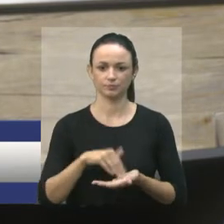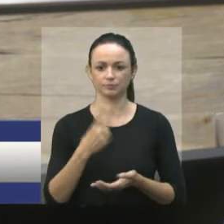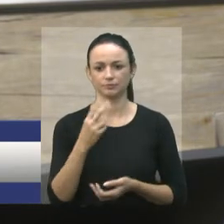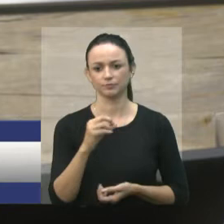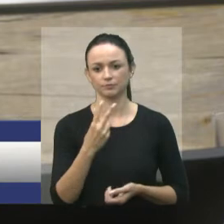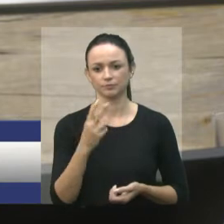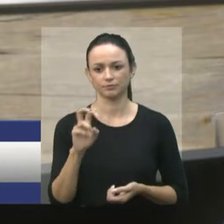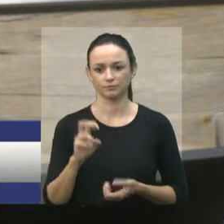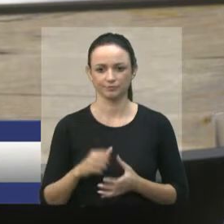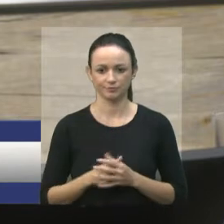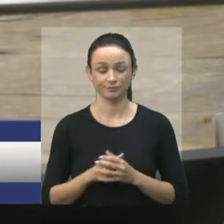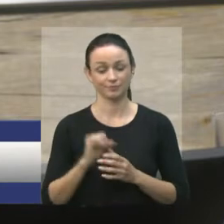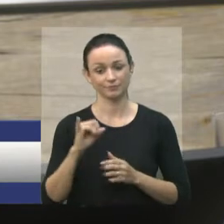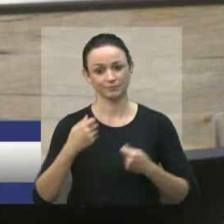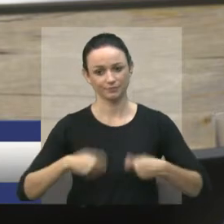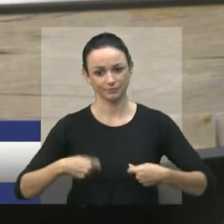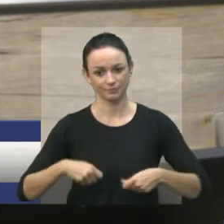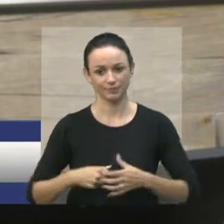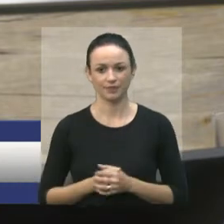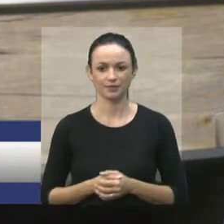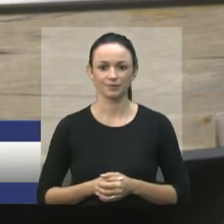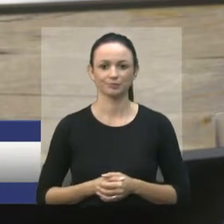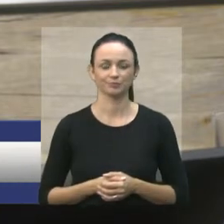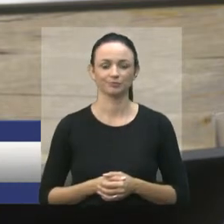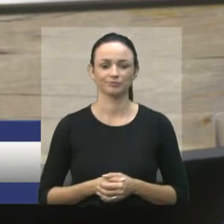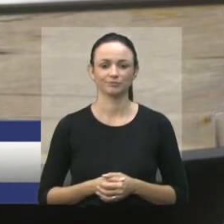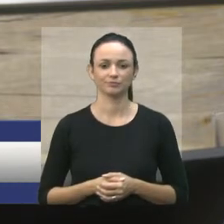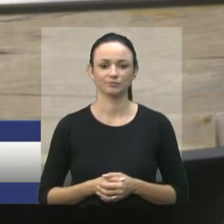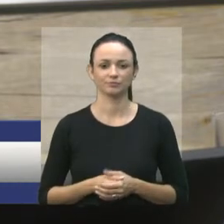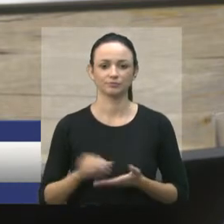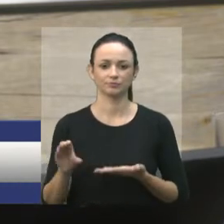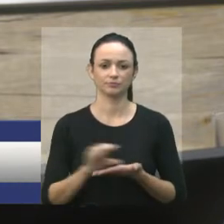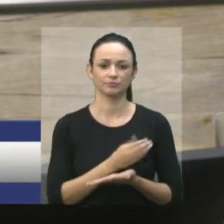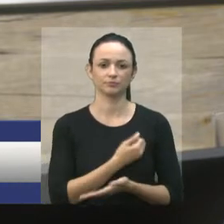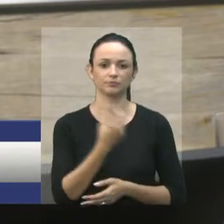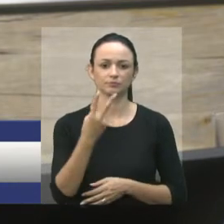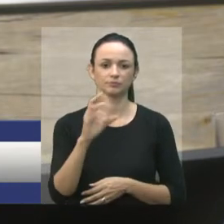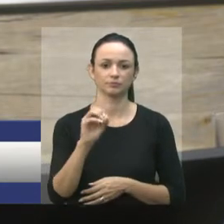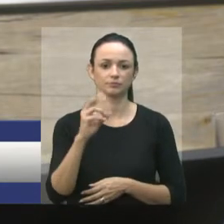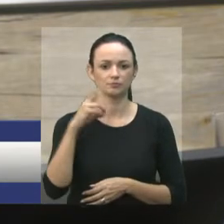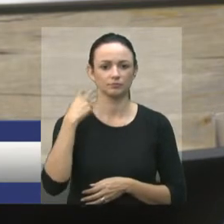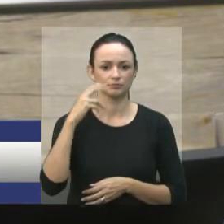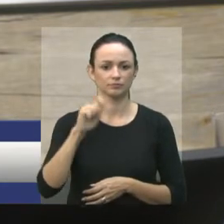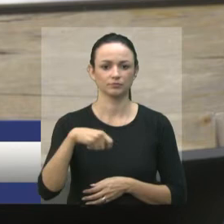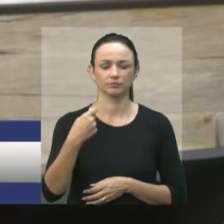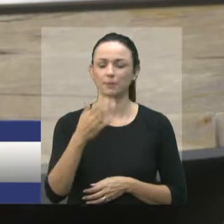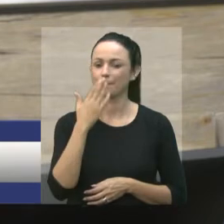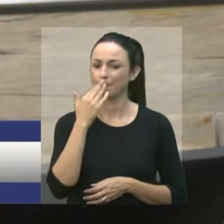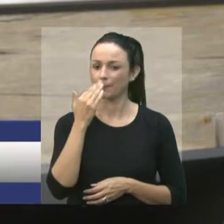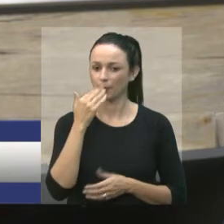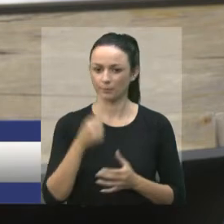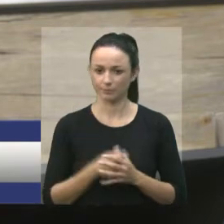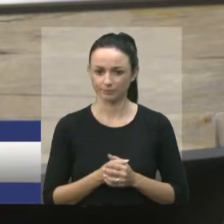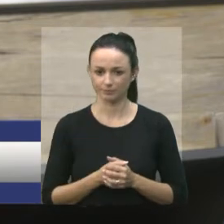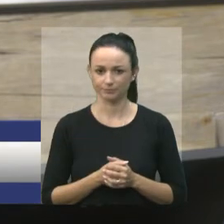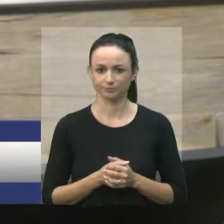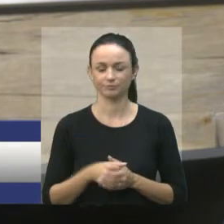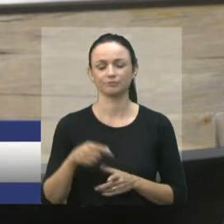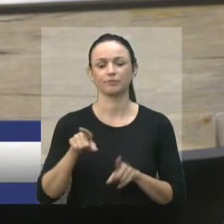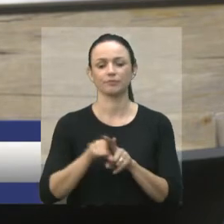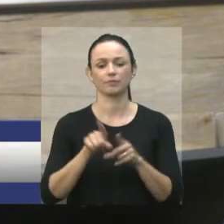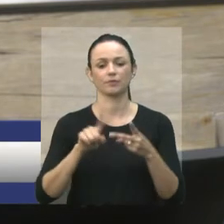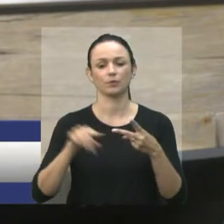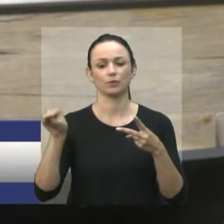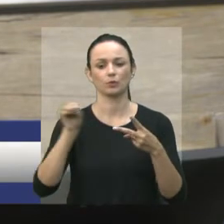a 2025, se necessárias. Emenda número 20, vereador José Carlos Borgo, Antônio Luiz